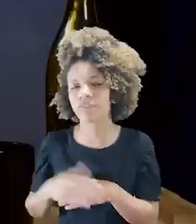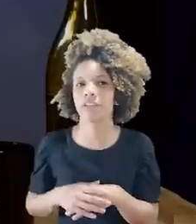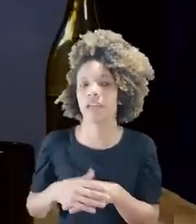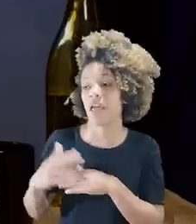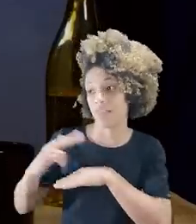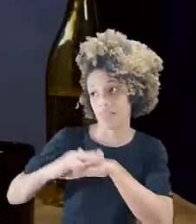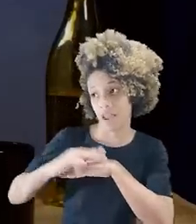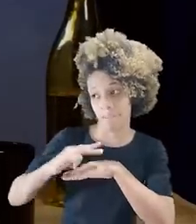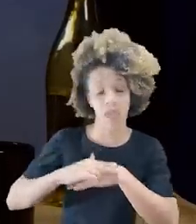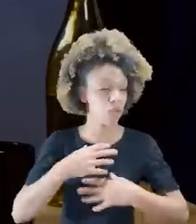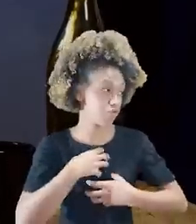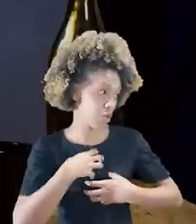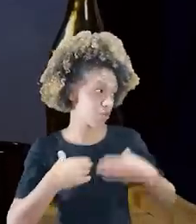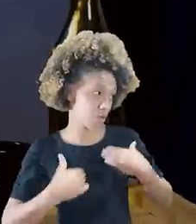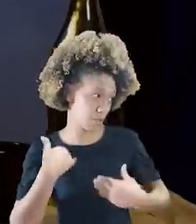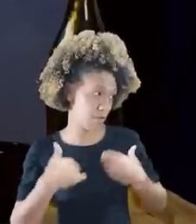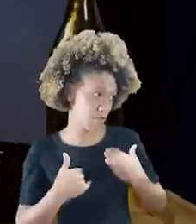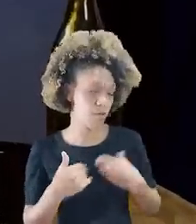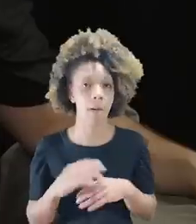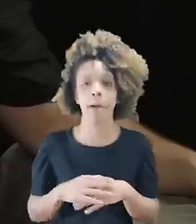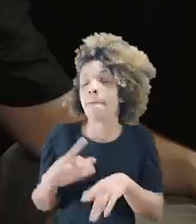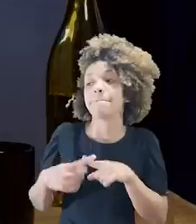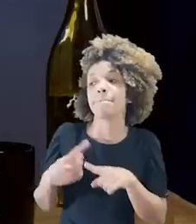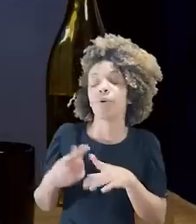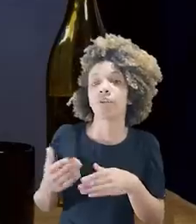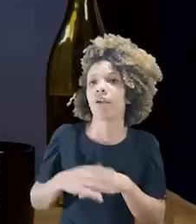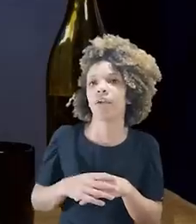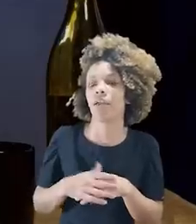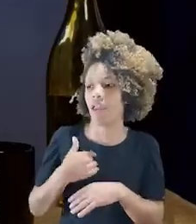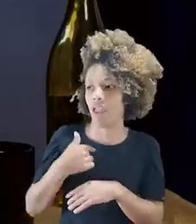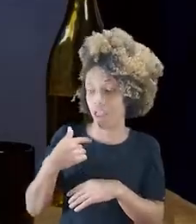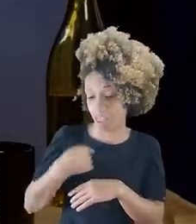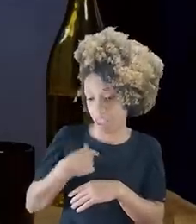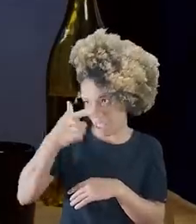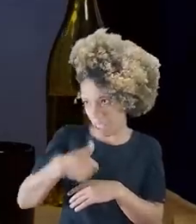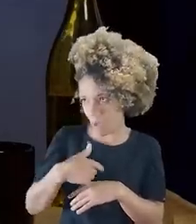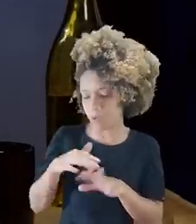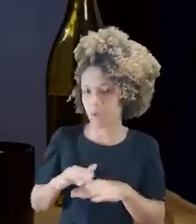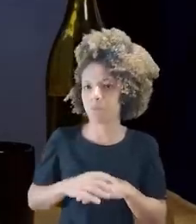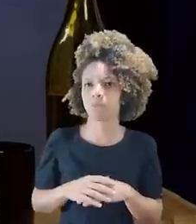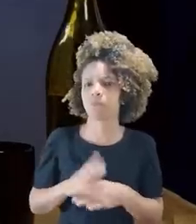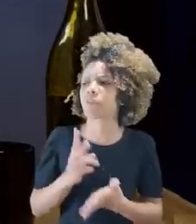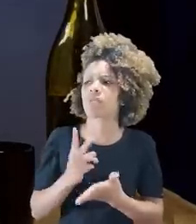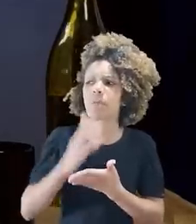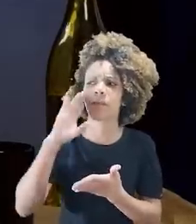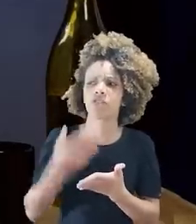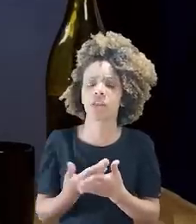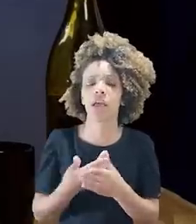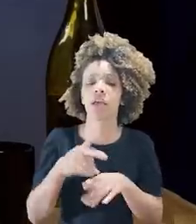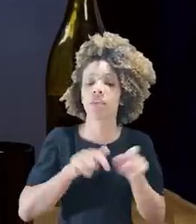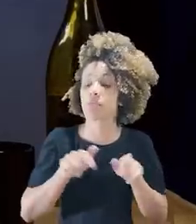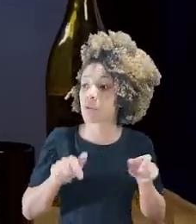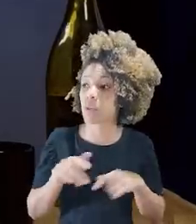sim mas para mim existe um equilíbrio nisso eu não acho que é só só o presente é eu acho que a gente precisa também porque eu sempre